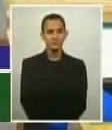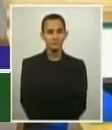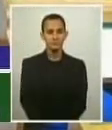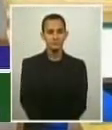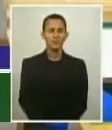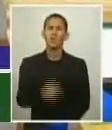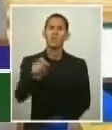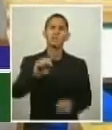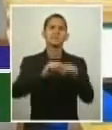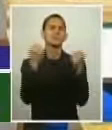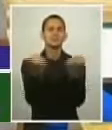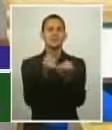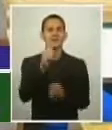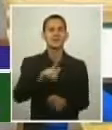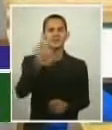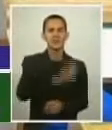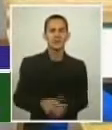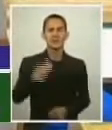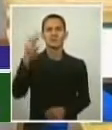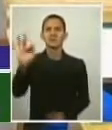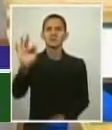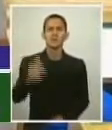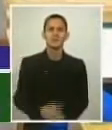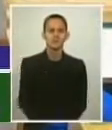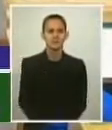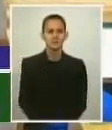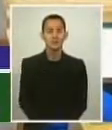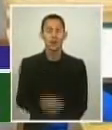e o que era assembleia geral dos Estados franceses